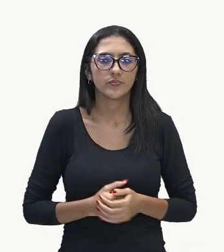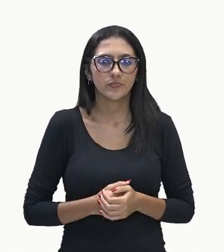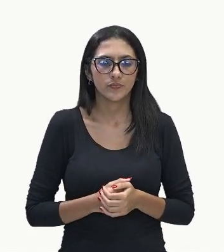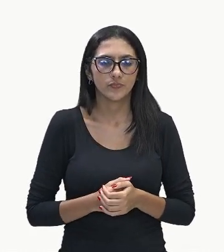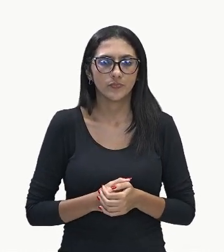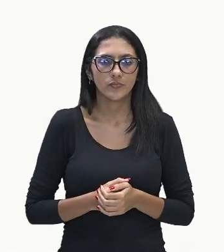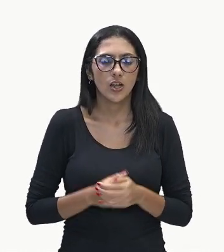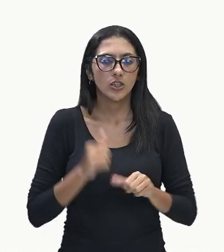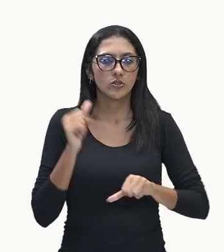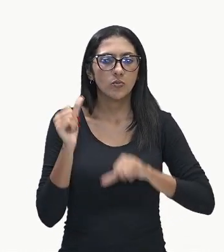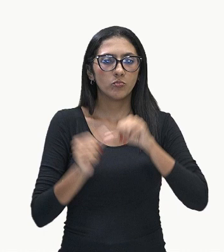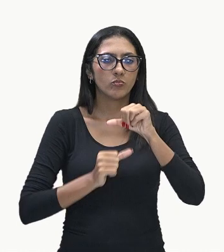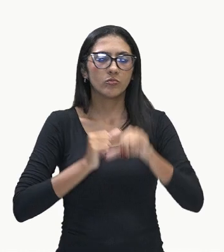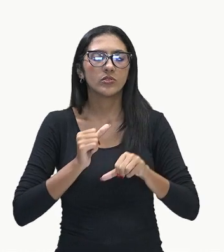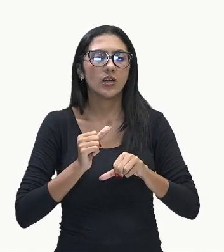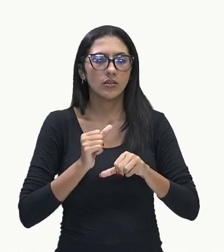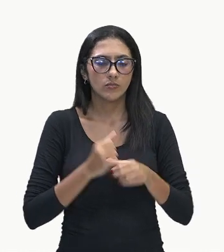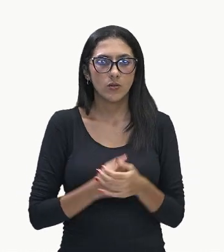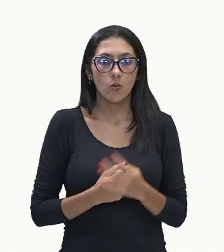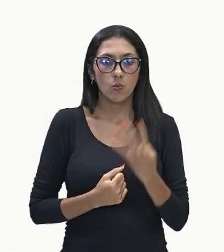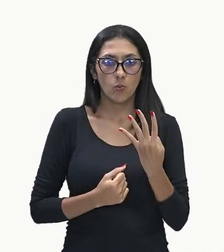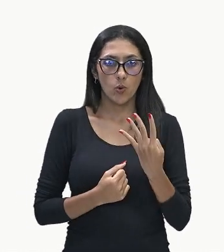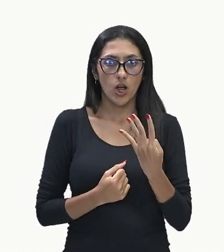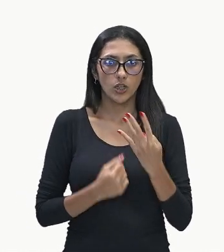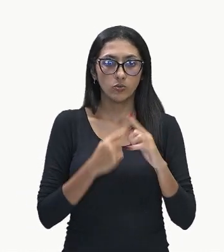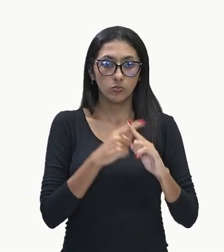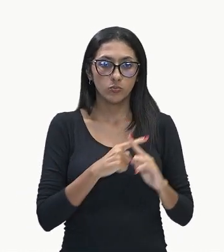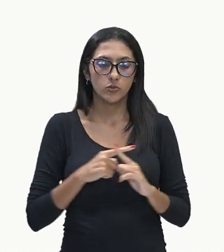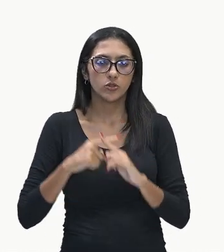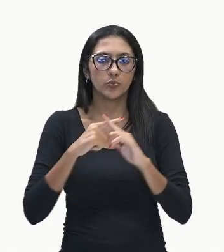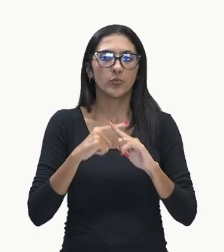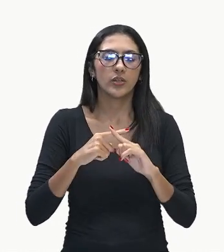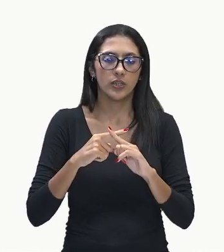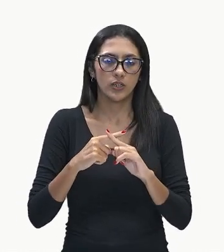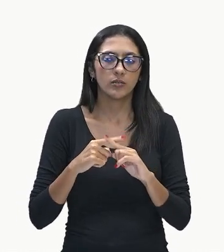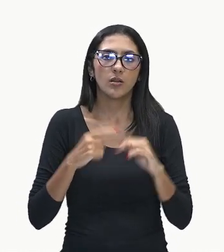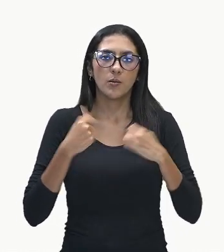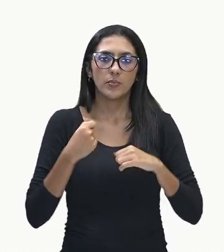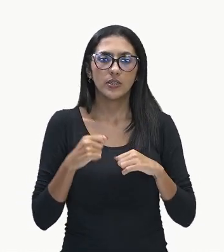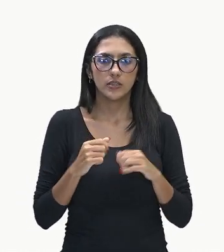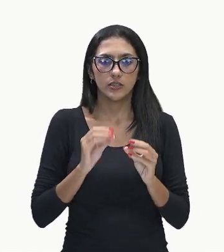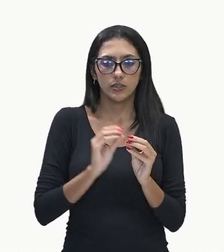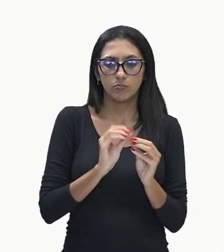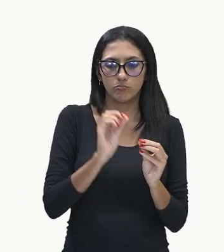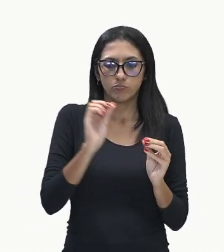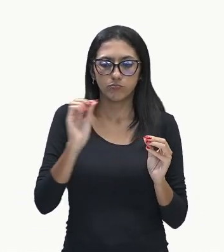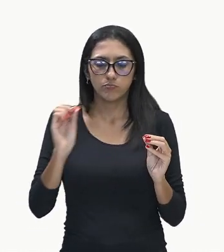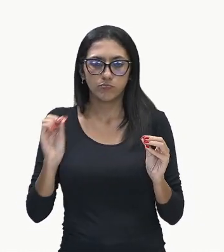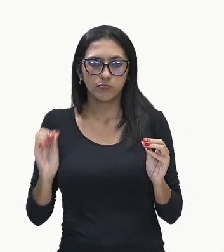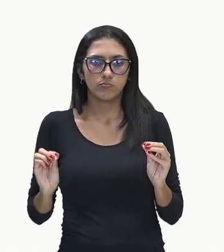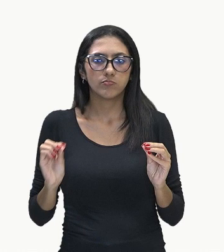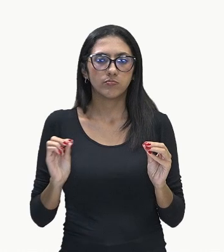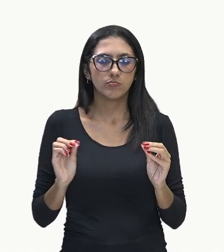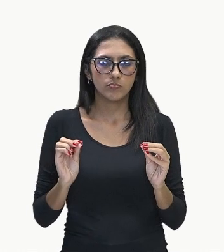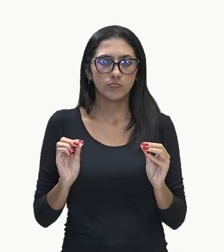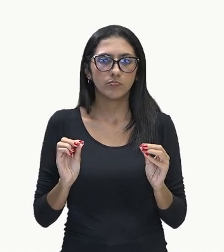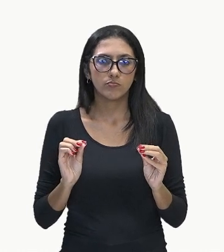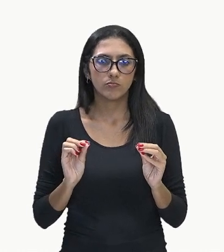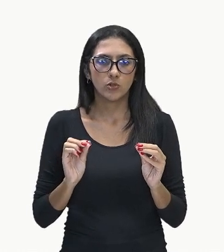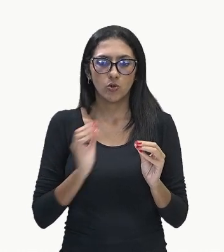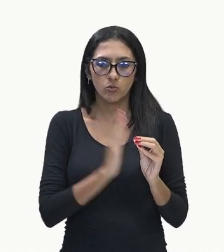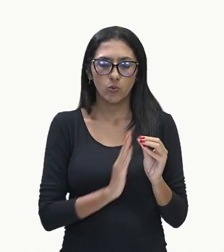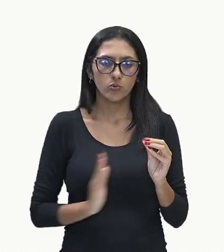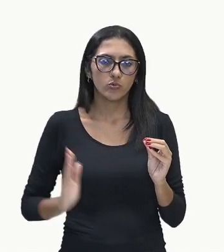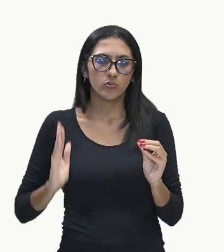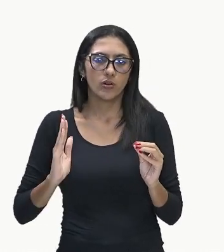inversa. Se o 4 está multiplicando, ele vai passar lá para o outro membro, lá para o outro